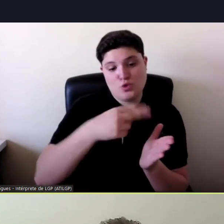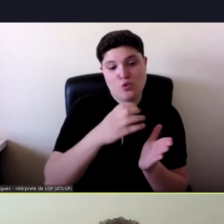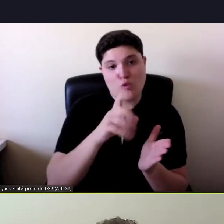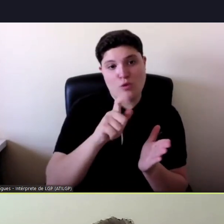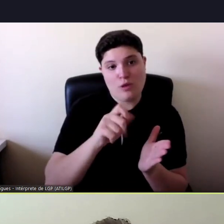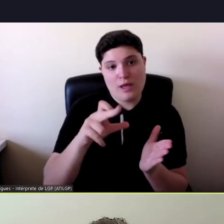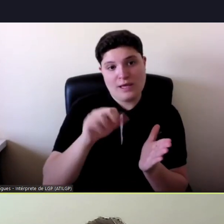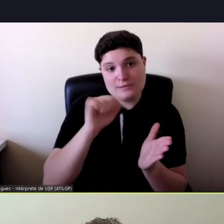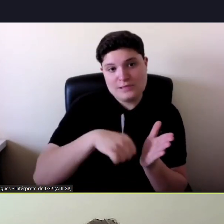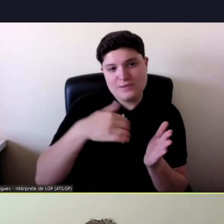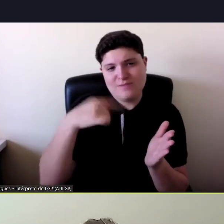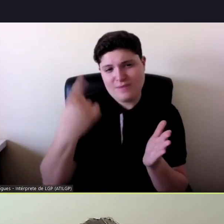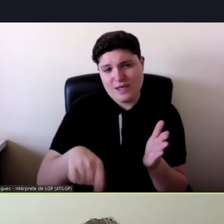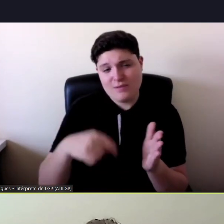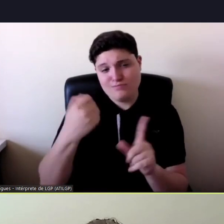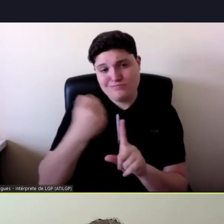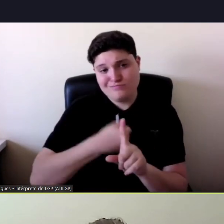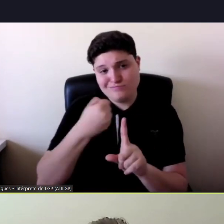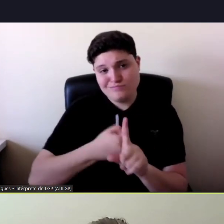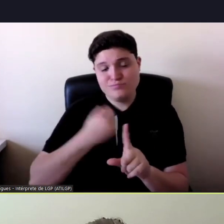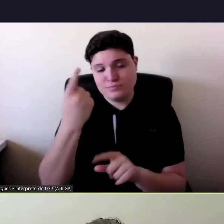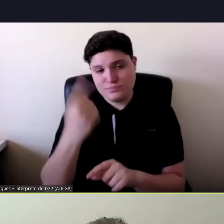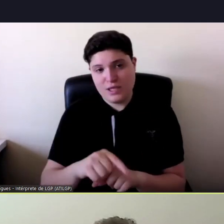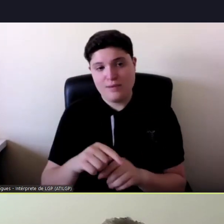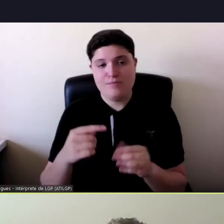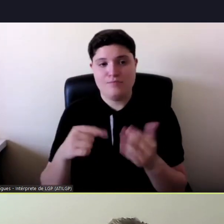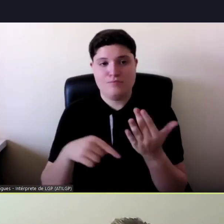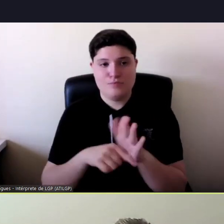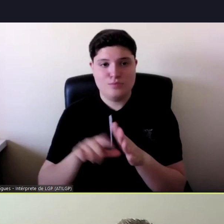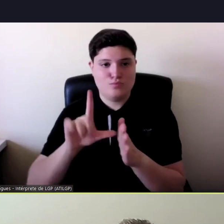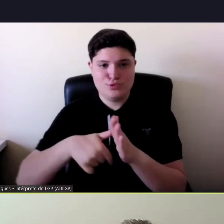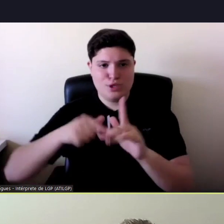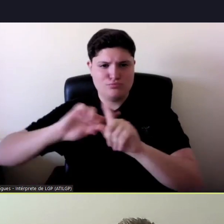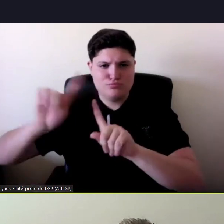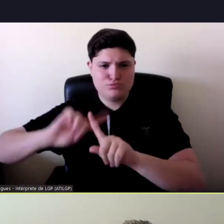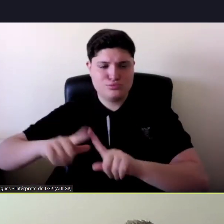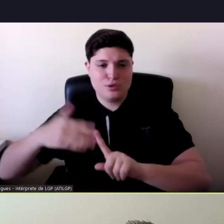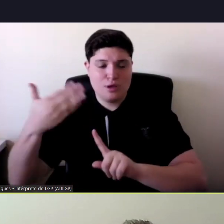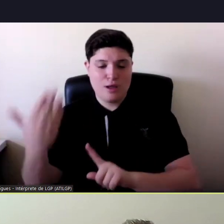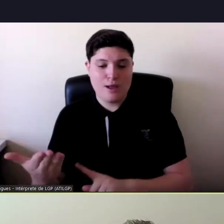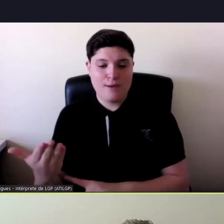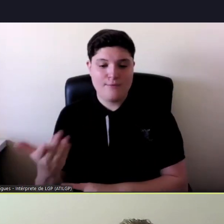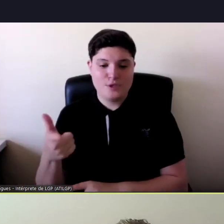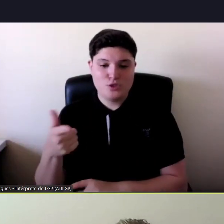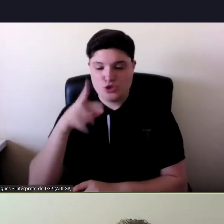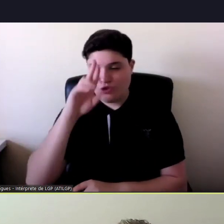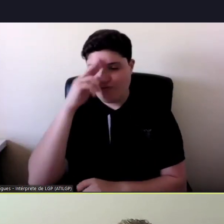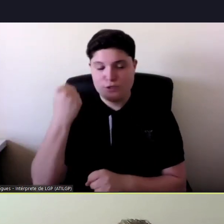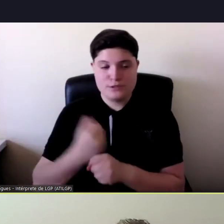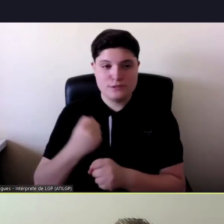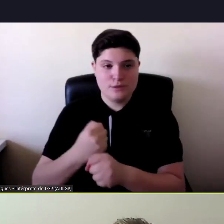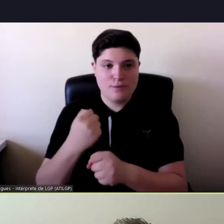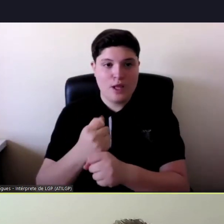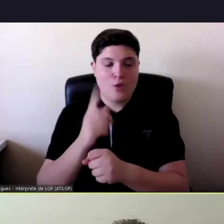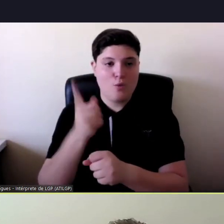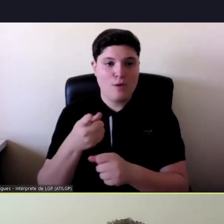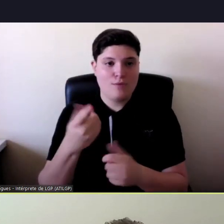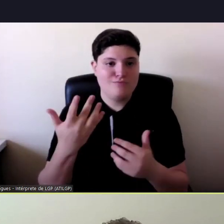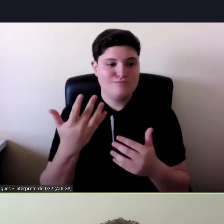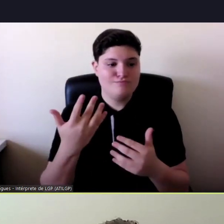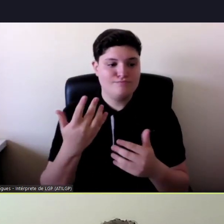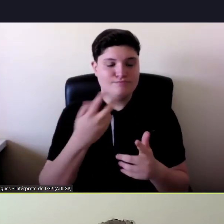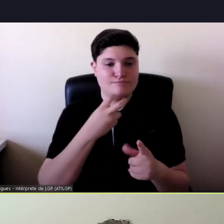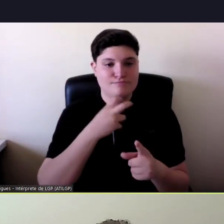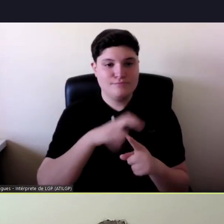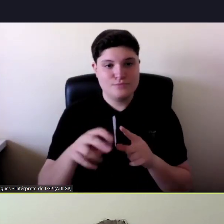que os benefícios também não geram direitos relativamente a ninguém. E, portanto, estamos num vazio jurídico